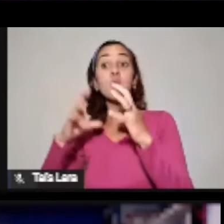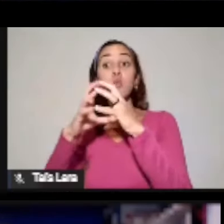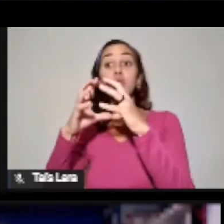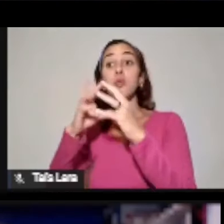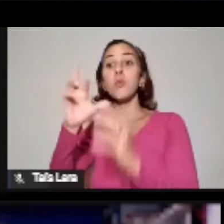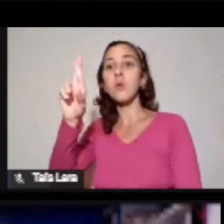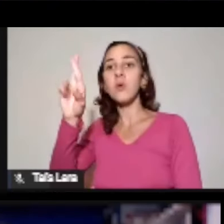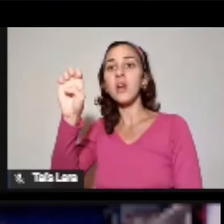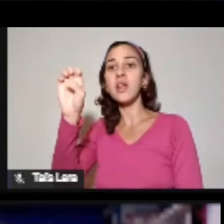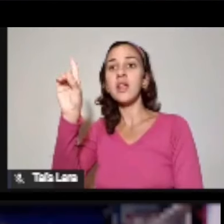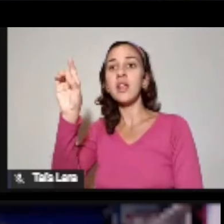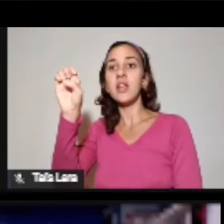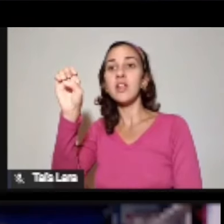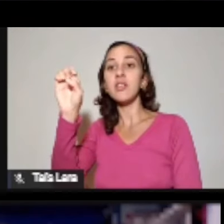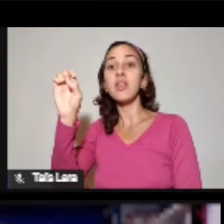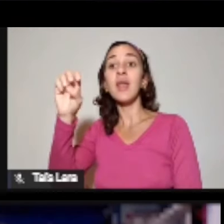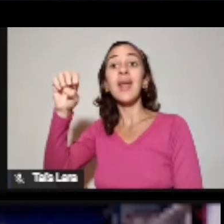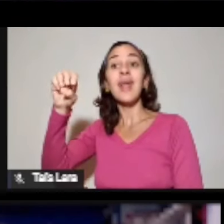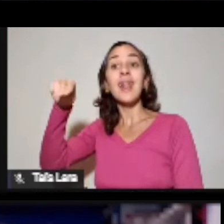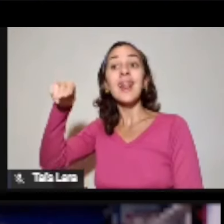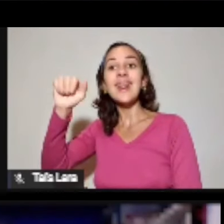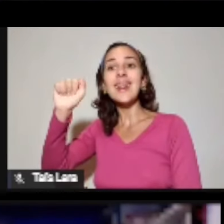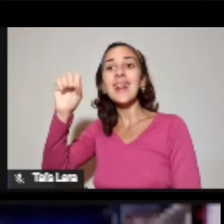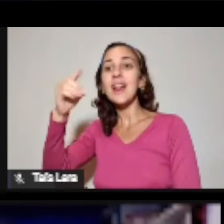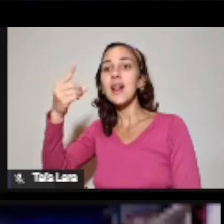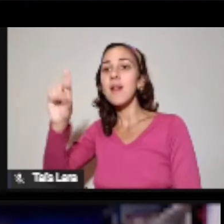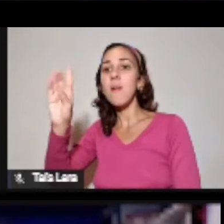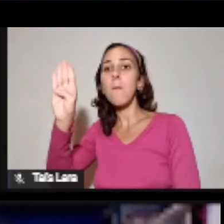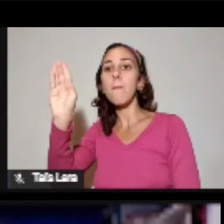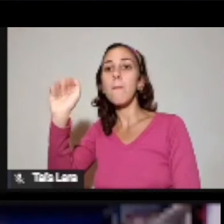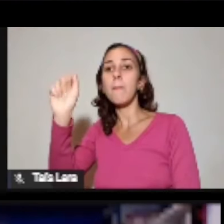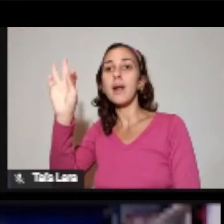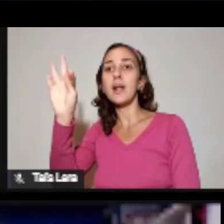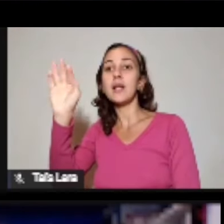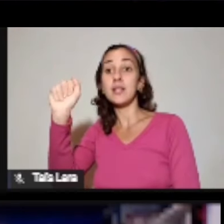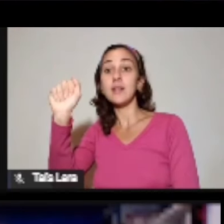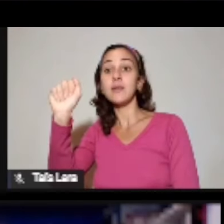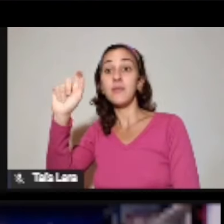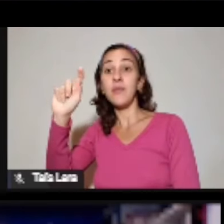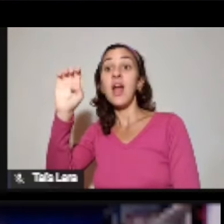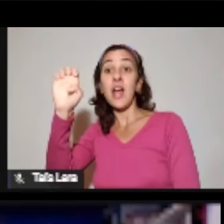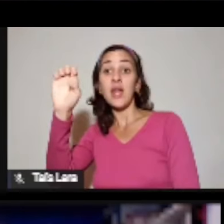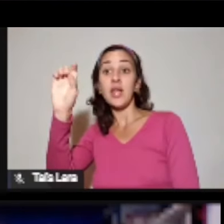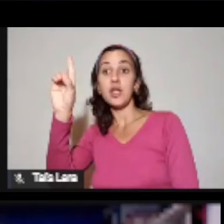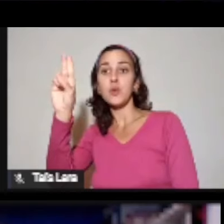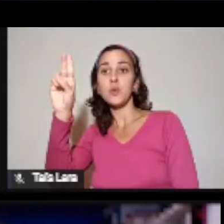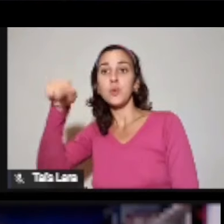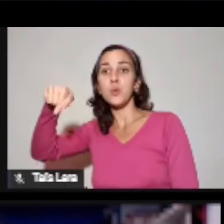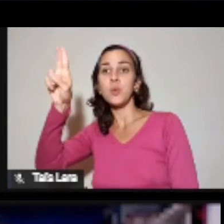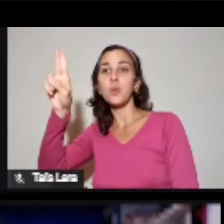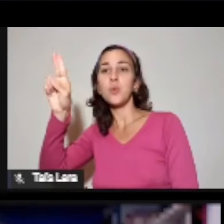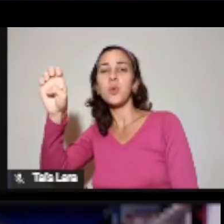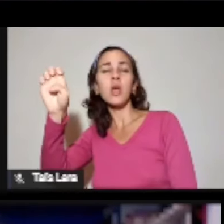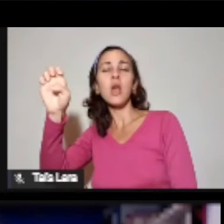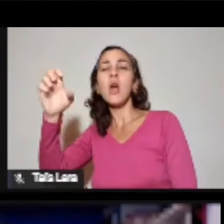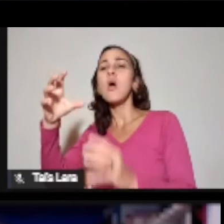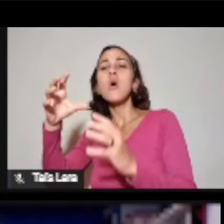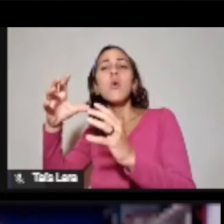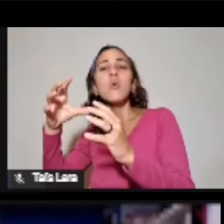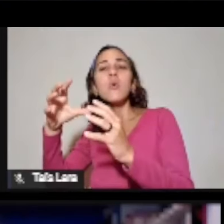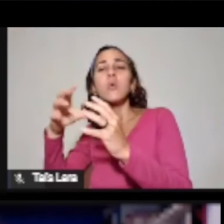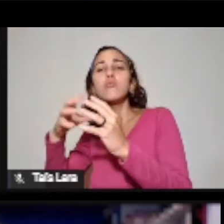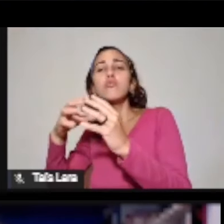falo que são as madrinhas, a Márcia e a Ana, né? Porque é uma instituição que eu respeito muito e eu acompanho o